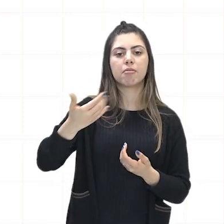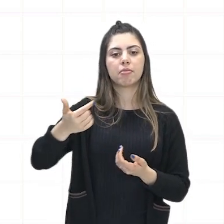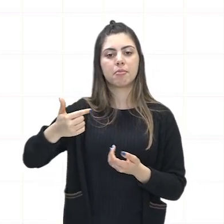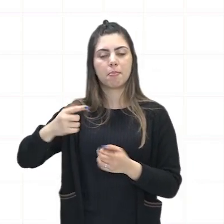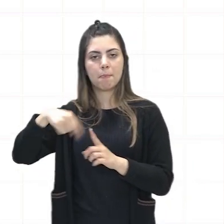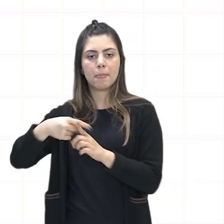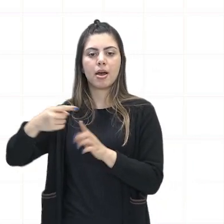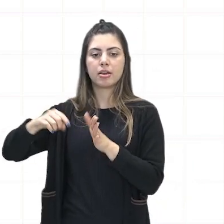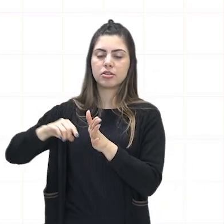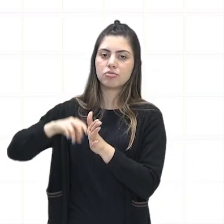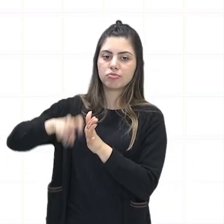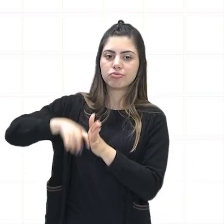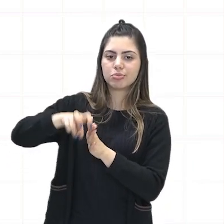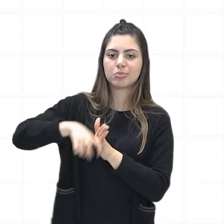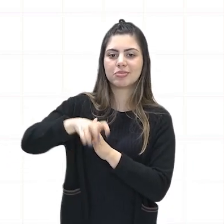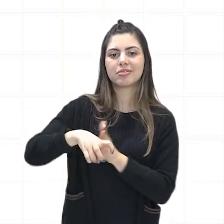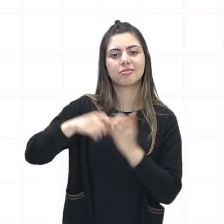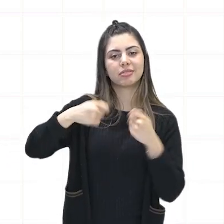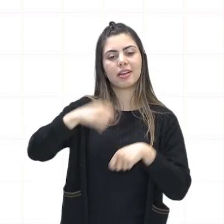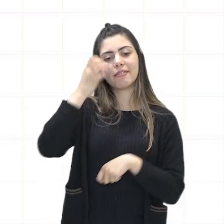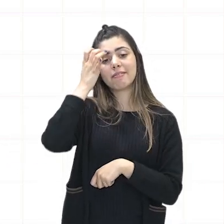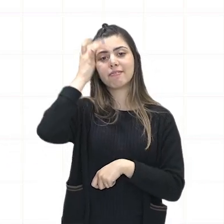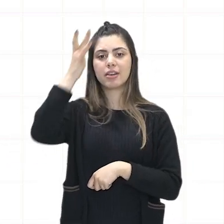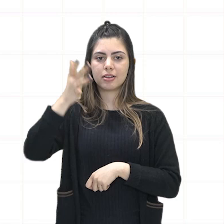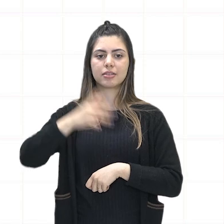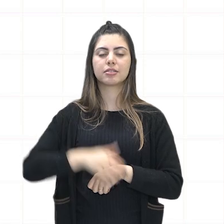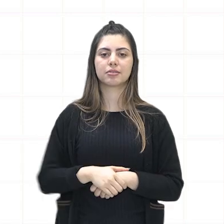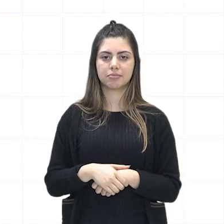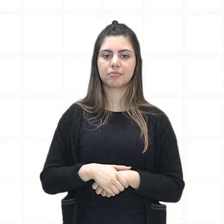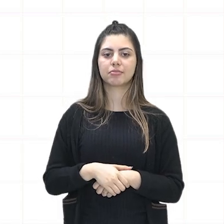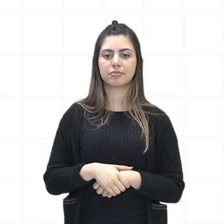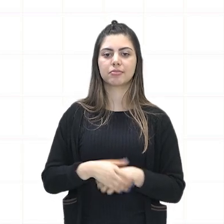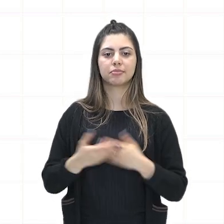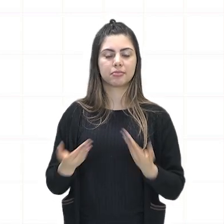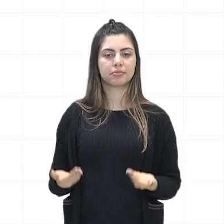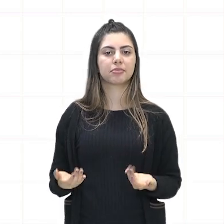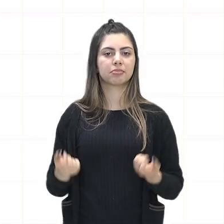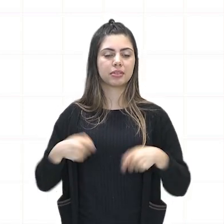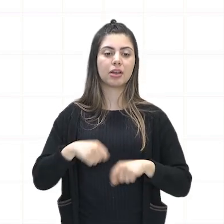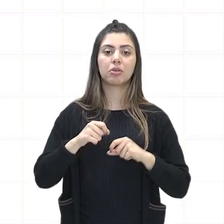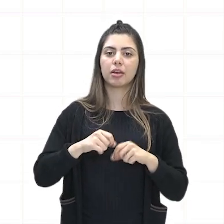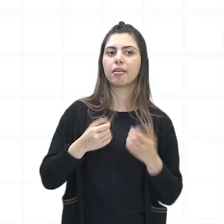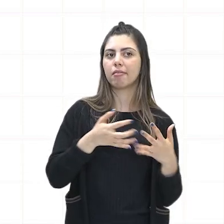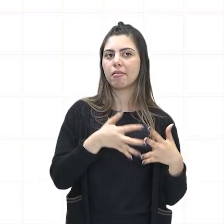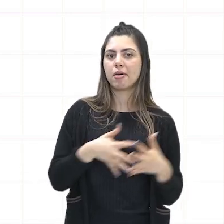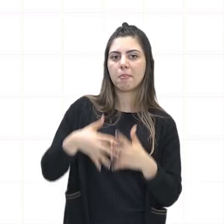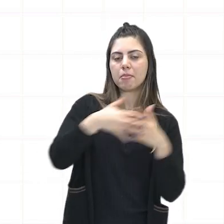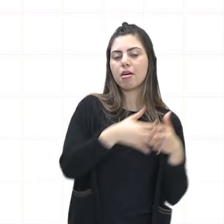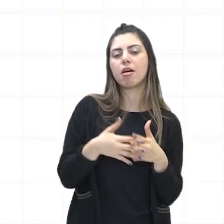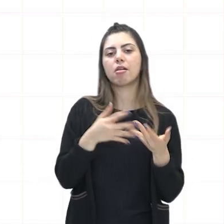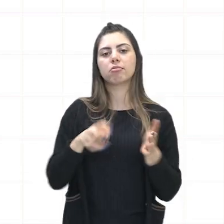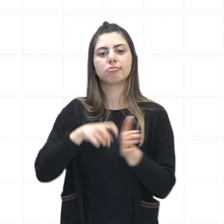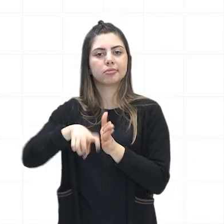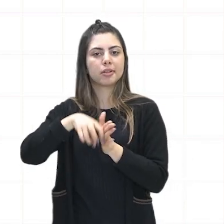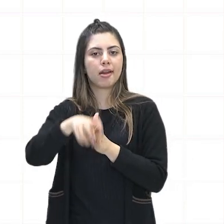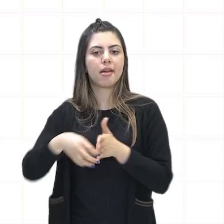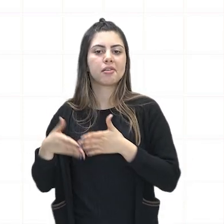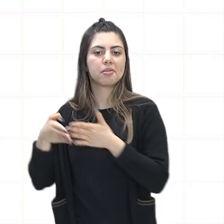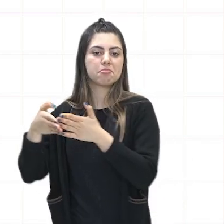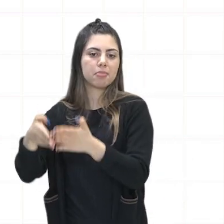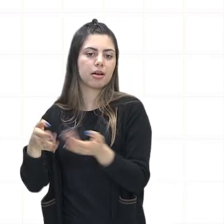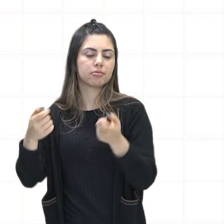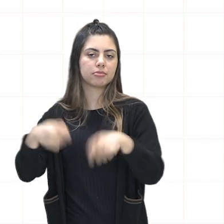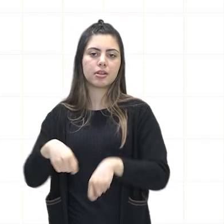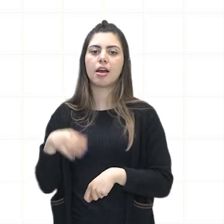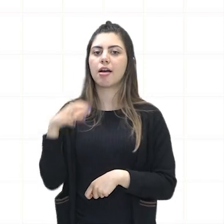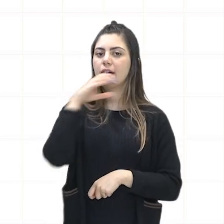de maneira rápida, para melhorar aí, né, os transportes. E outros desafios envolvem também as melhorias